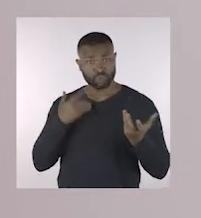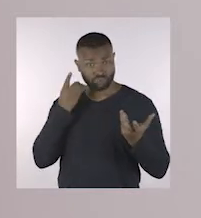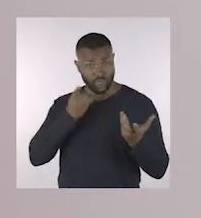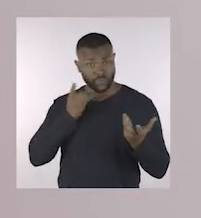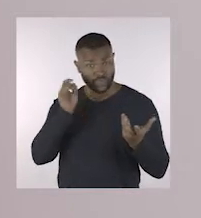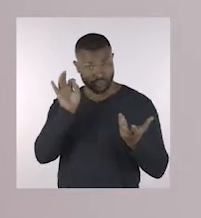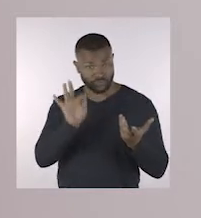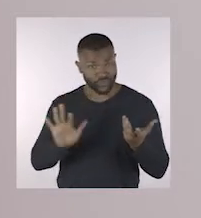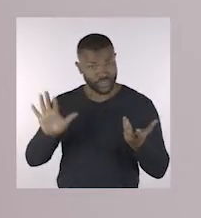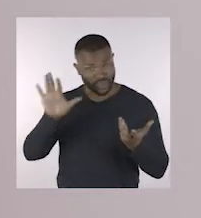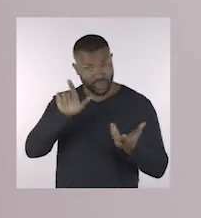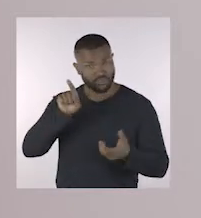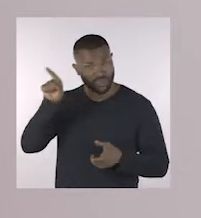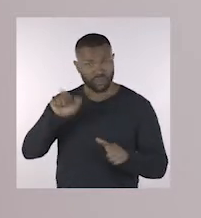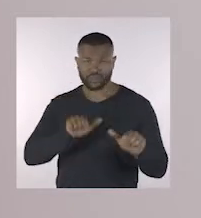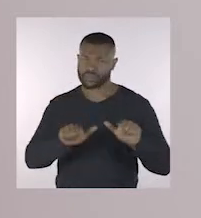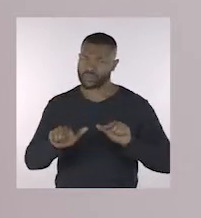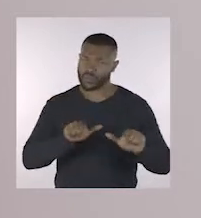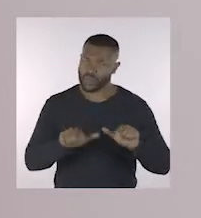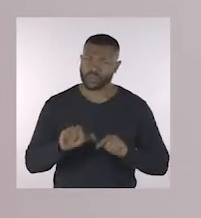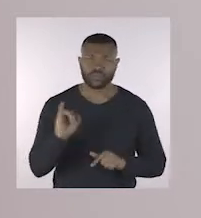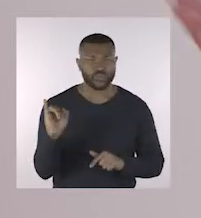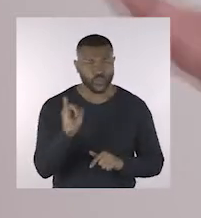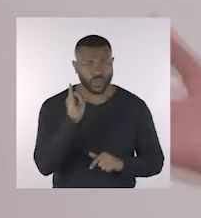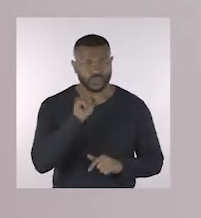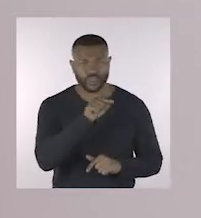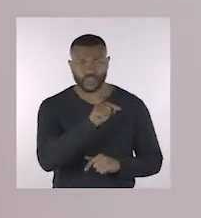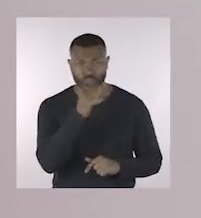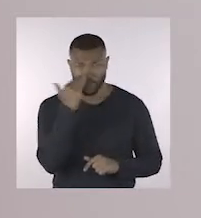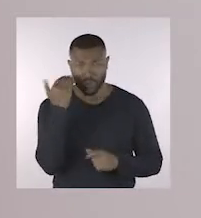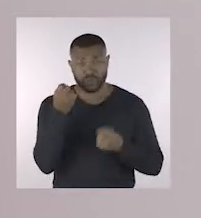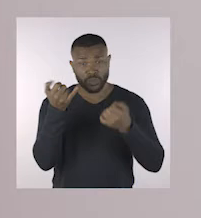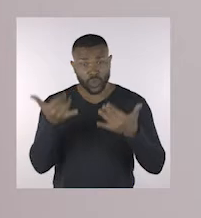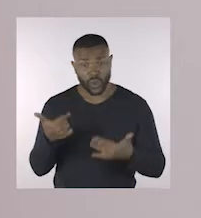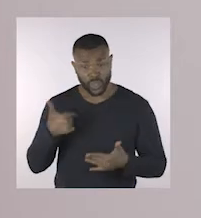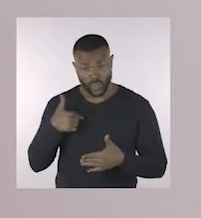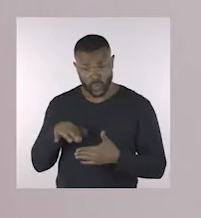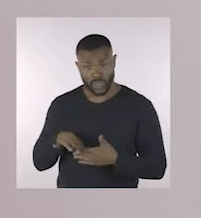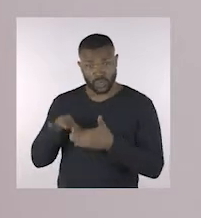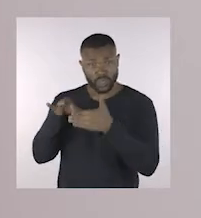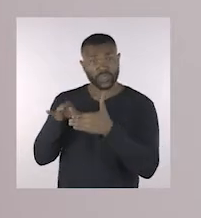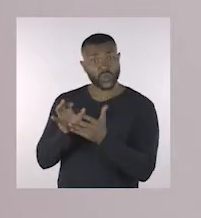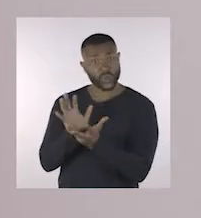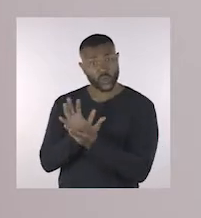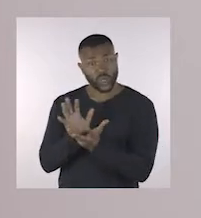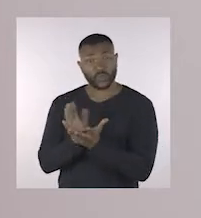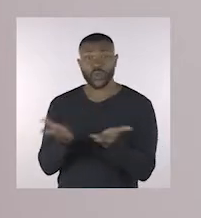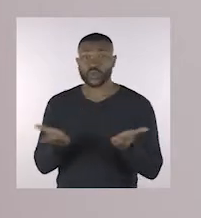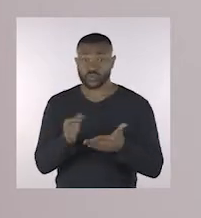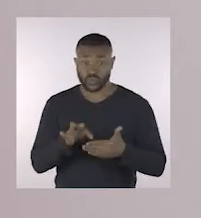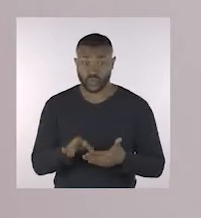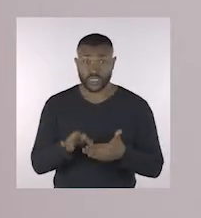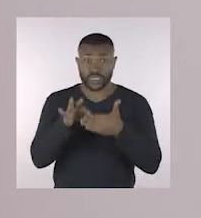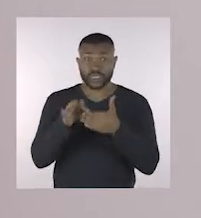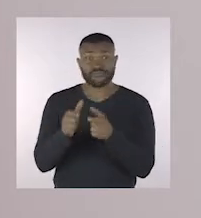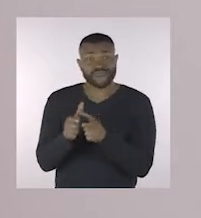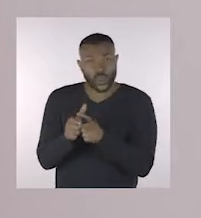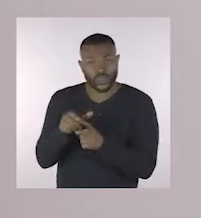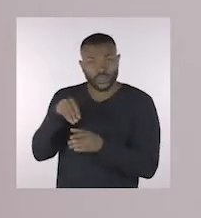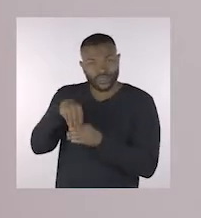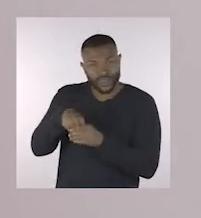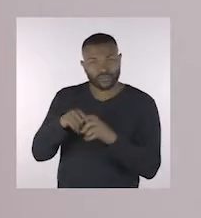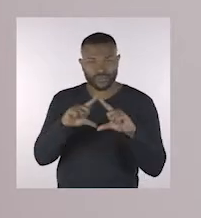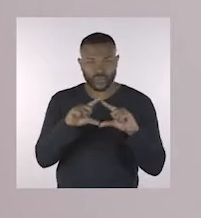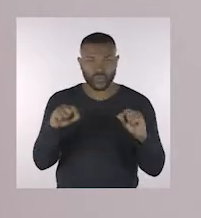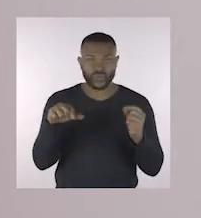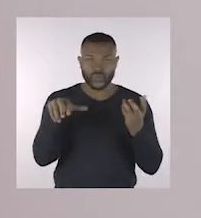deputado federal a gente tá fazendo um trabalho muito grande o Gilmar falou eu fui líder da bancada hoje eu sou líder da minoria